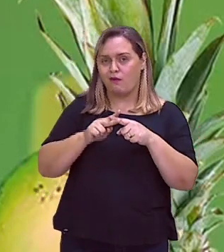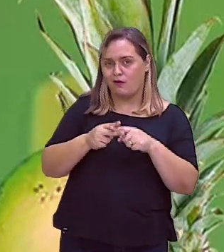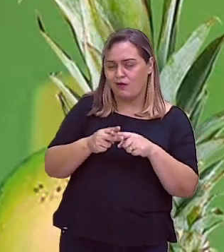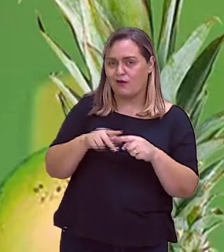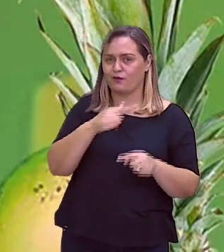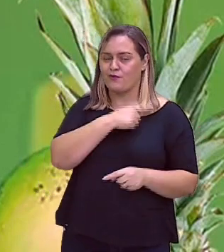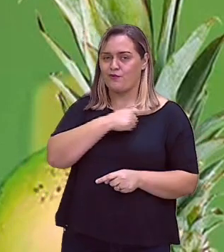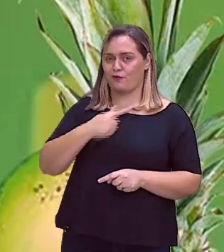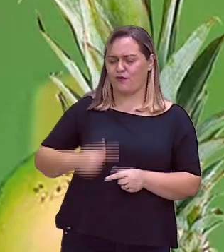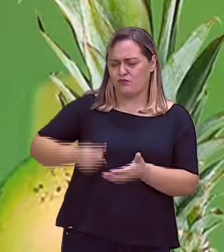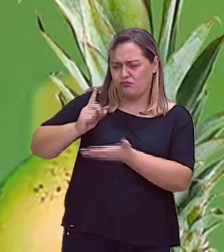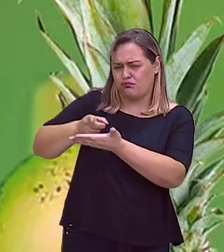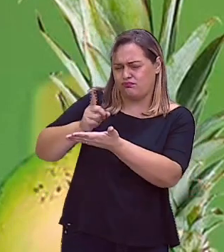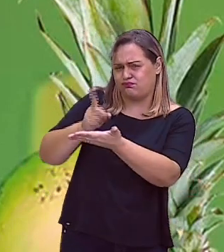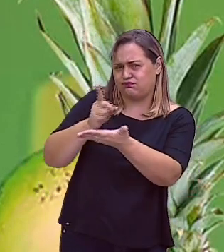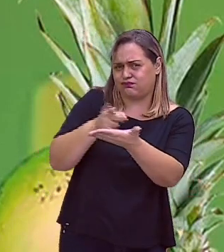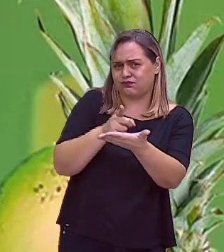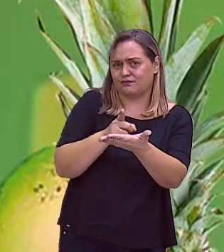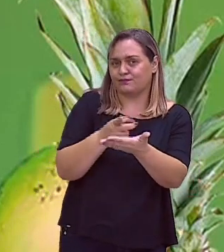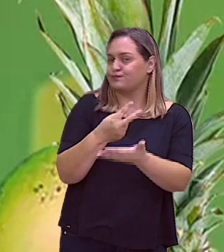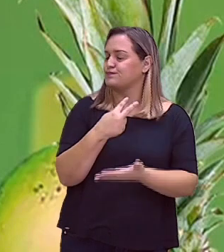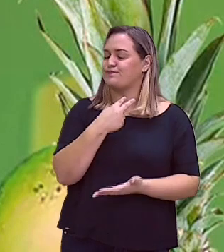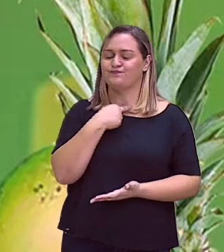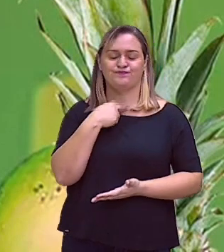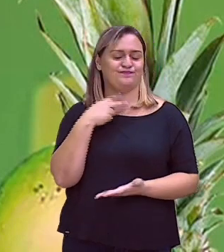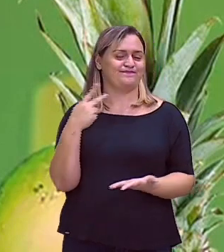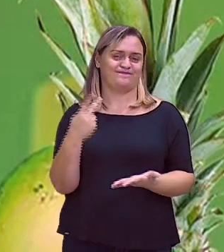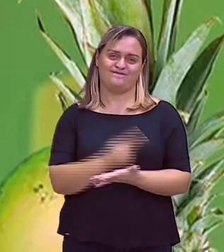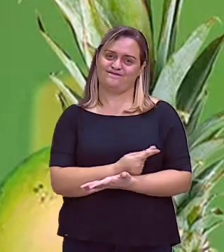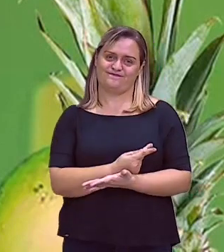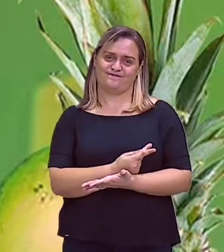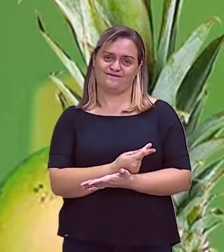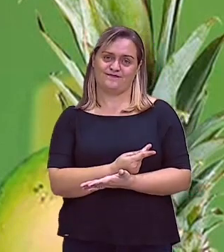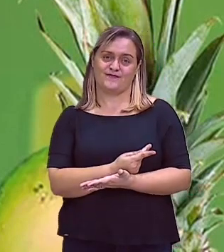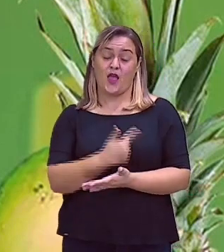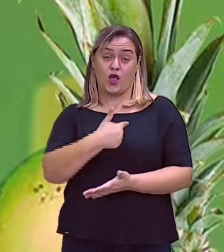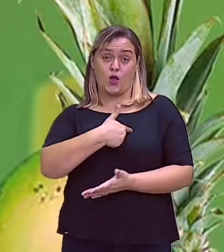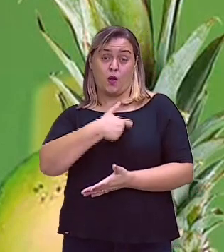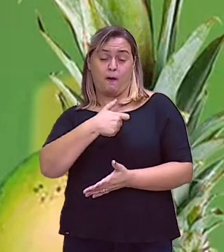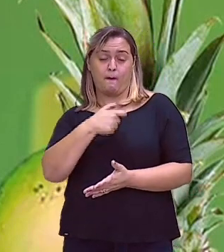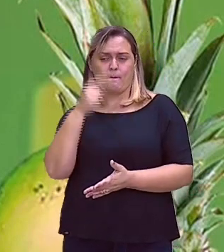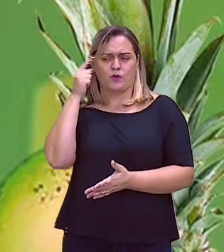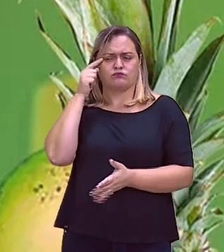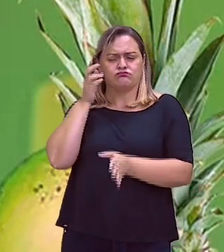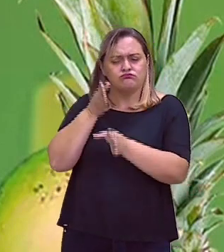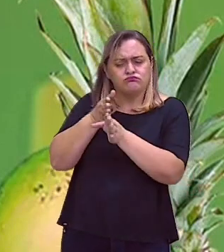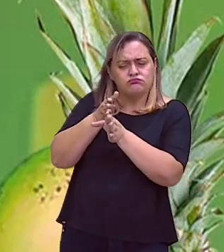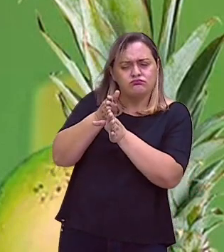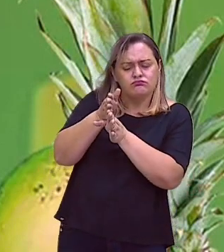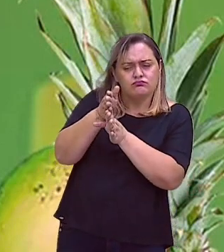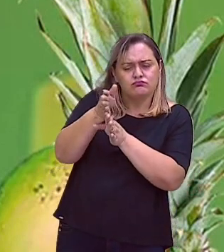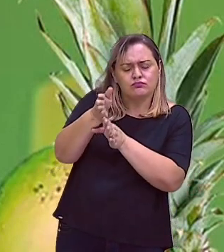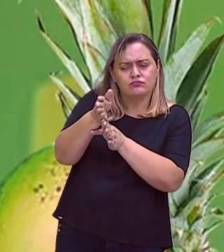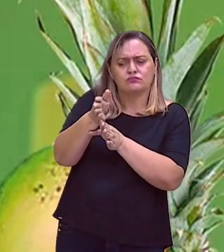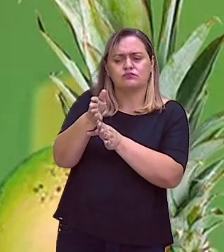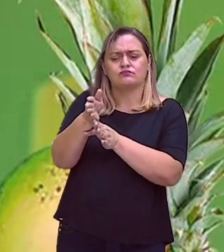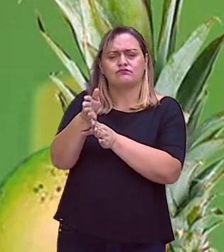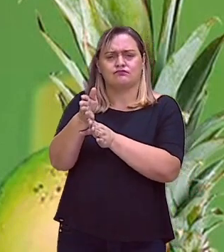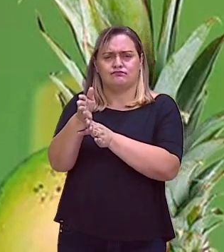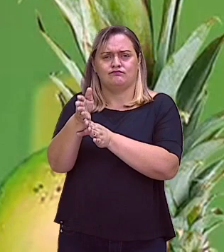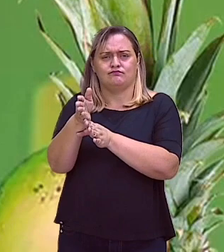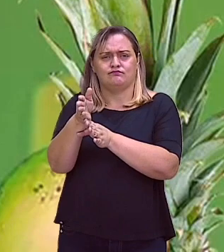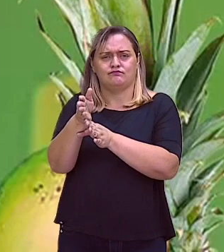era inviável desse gajos estratégico de Vargas nasceu o trabalhismo